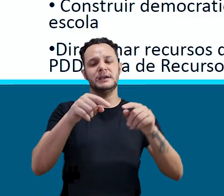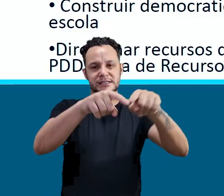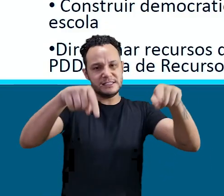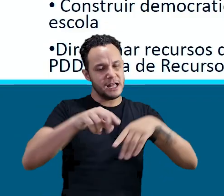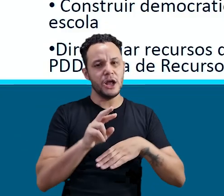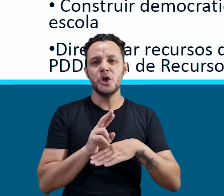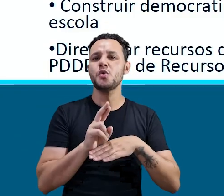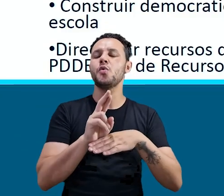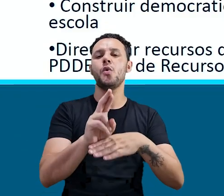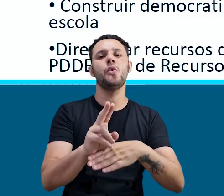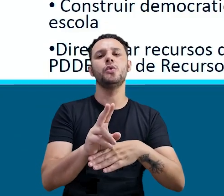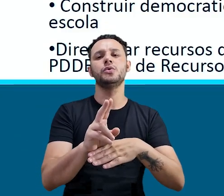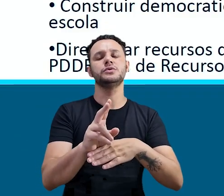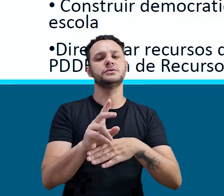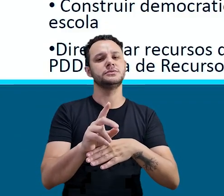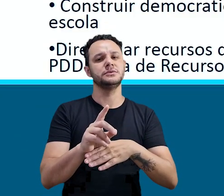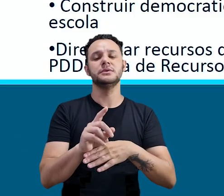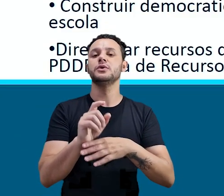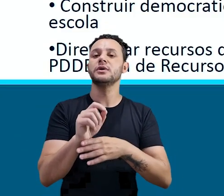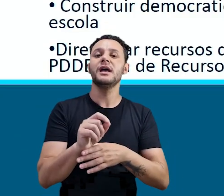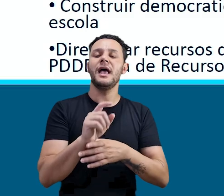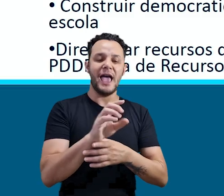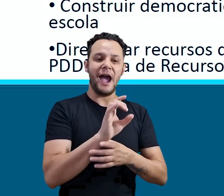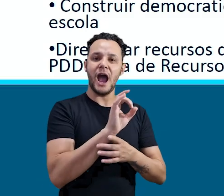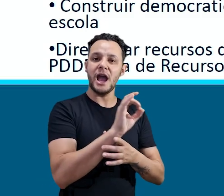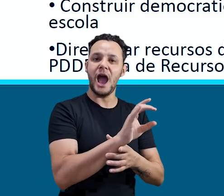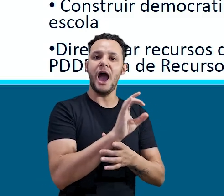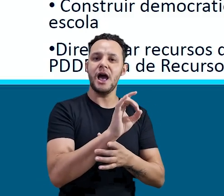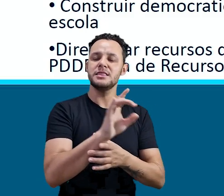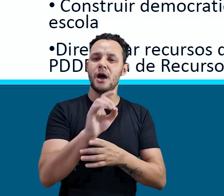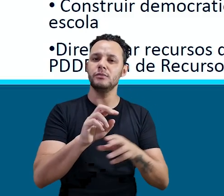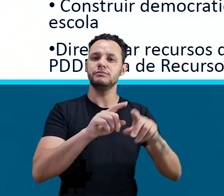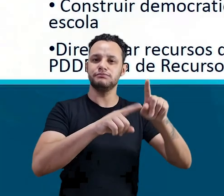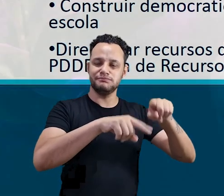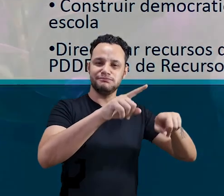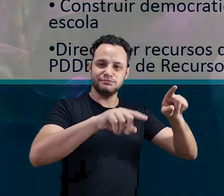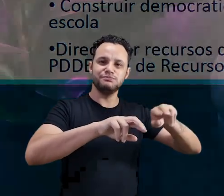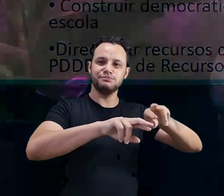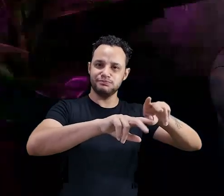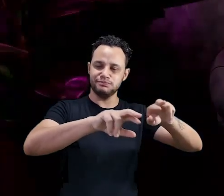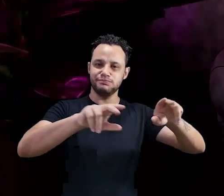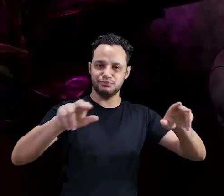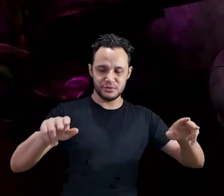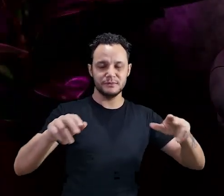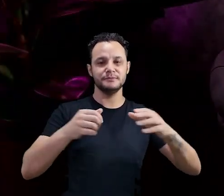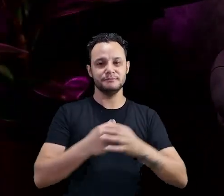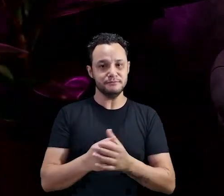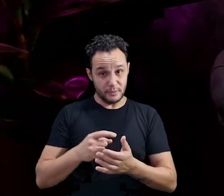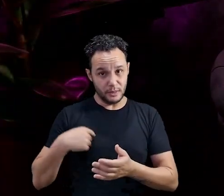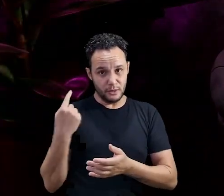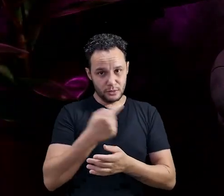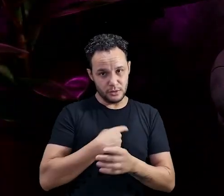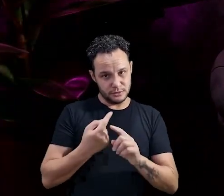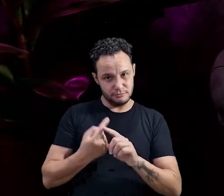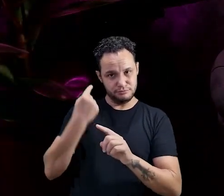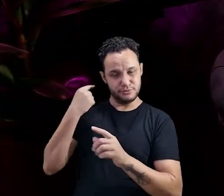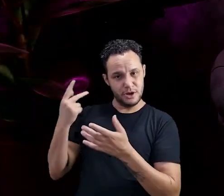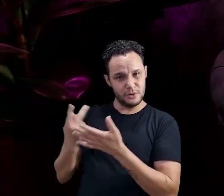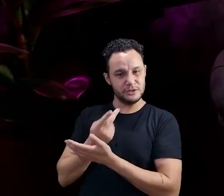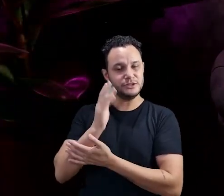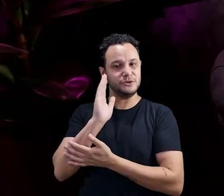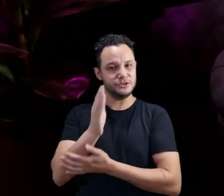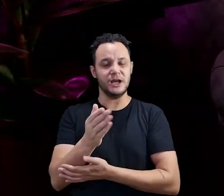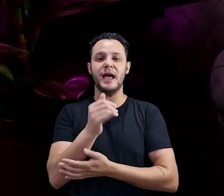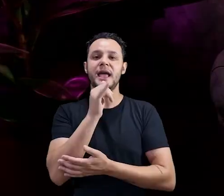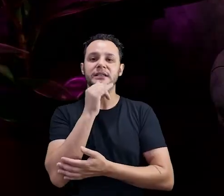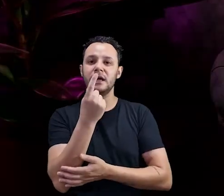de Recursos, né? Não quer dizer que todos os anos tem, mas muitas vezes já aconteceu no nosso histórico recente